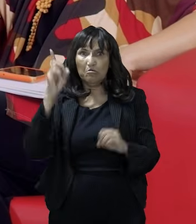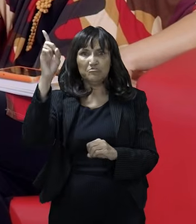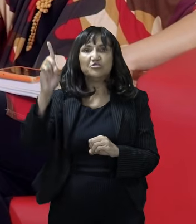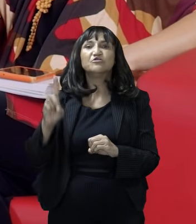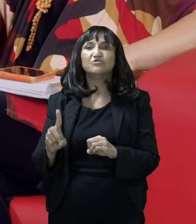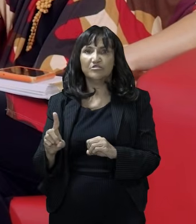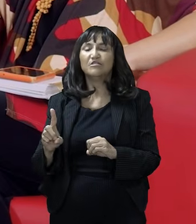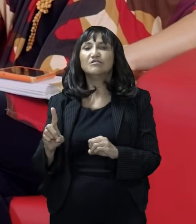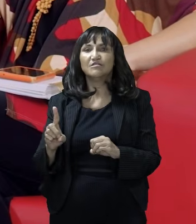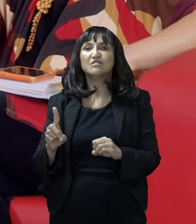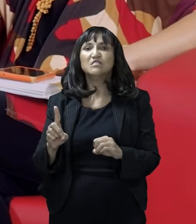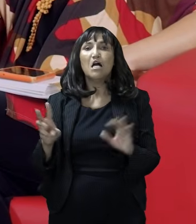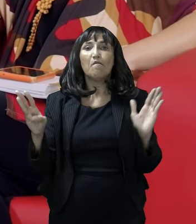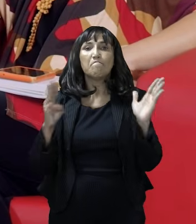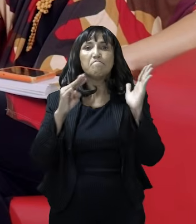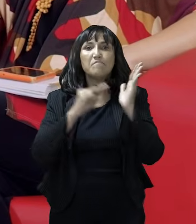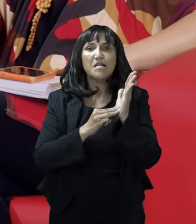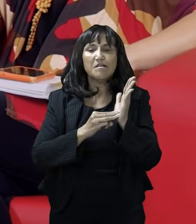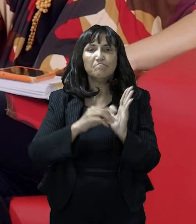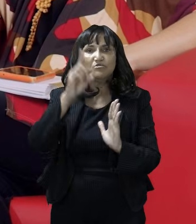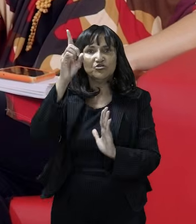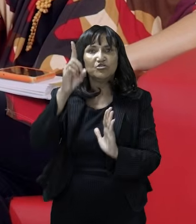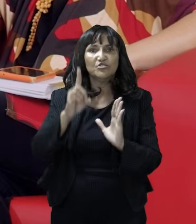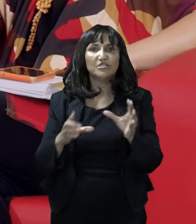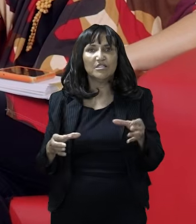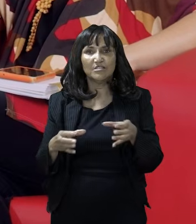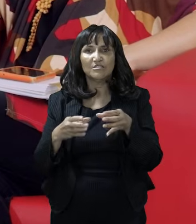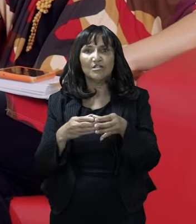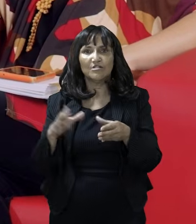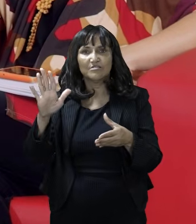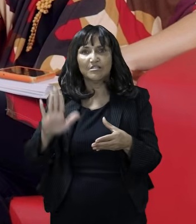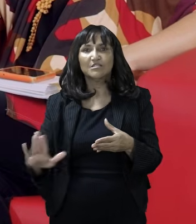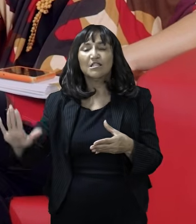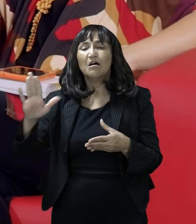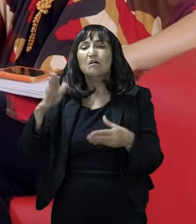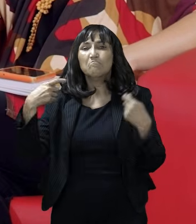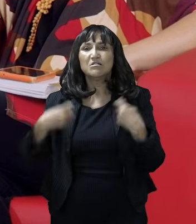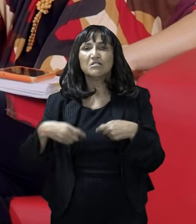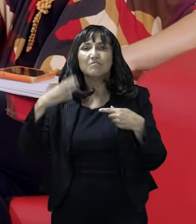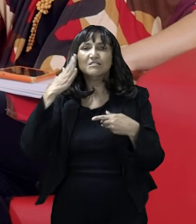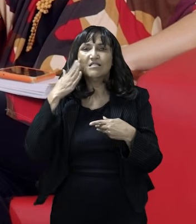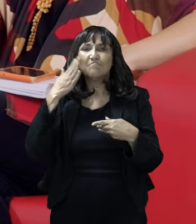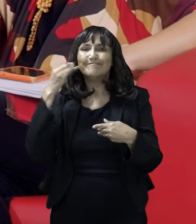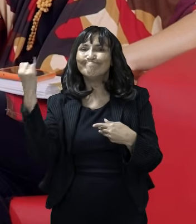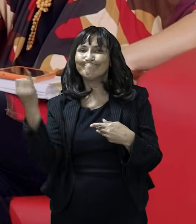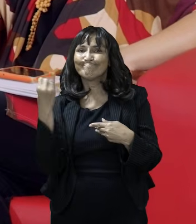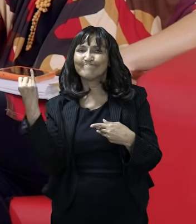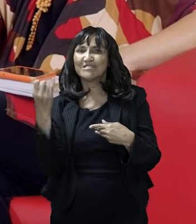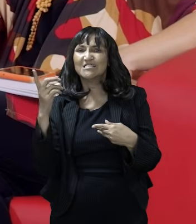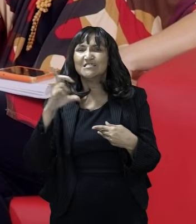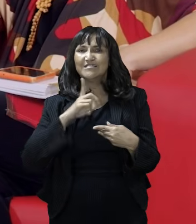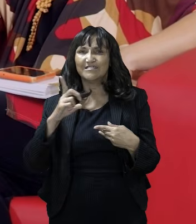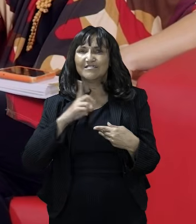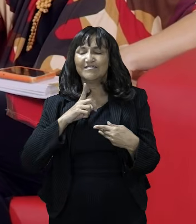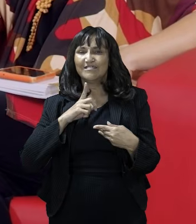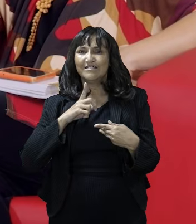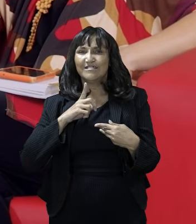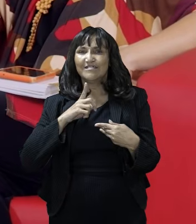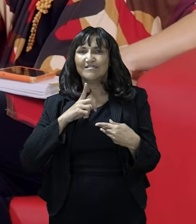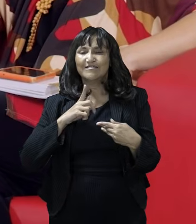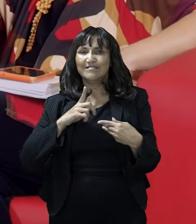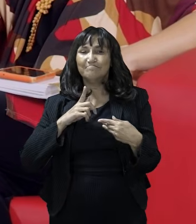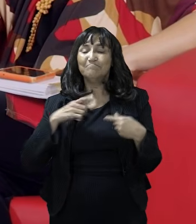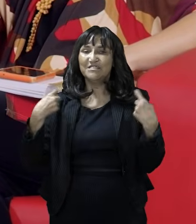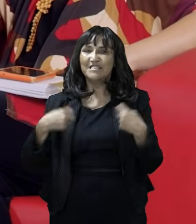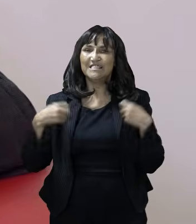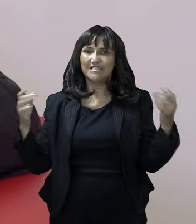dirigentes, membros do Diretório Nacional, a gente tem que saber da importância que tem isso e saber conectar com